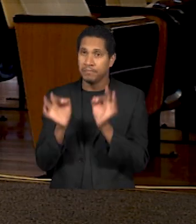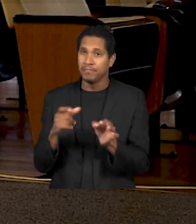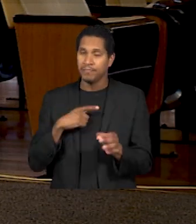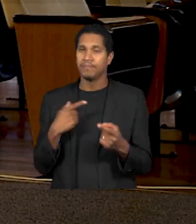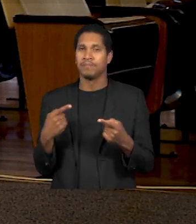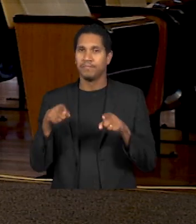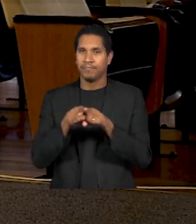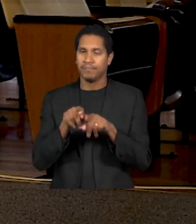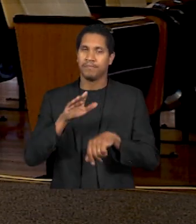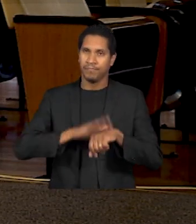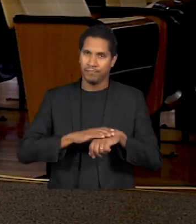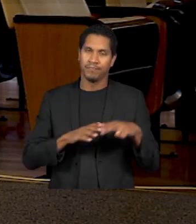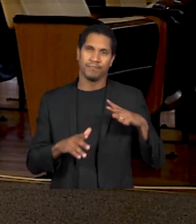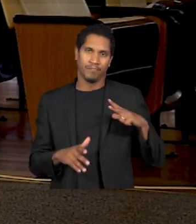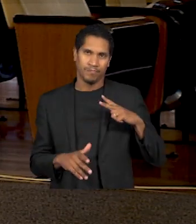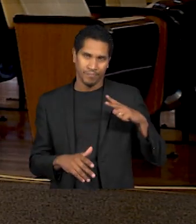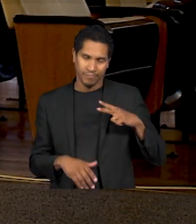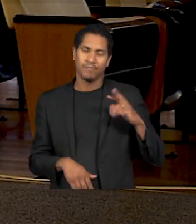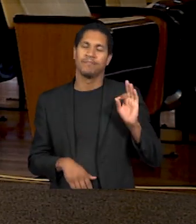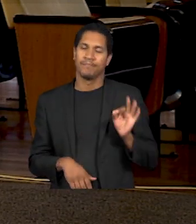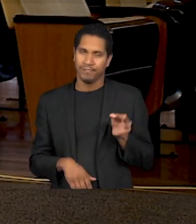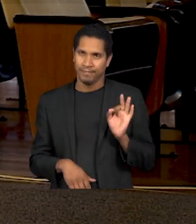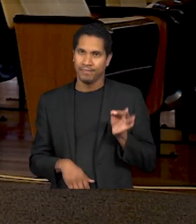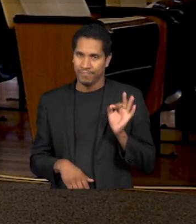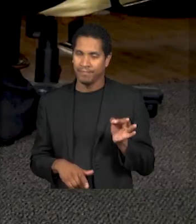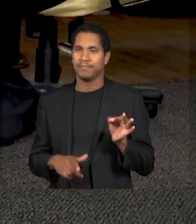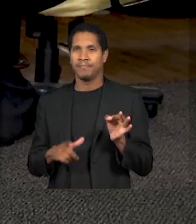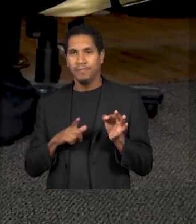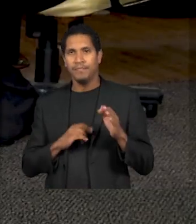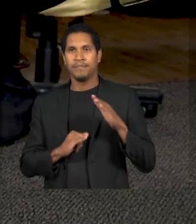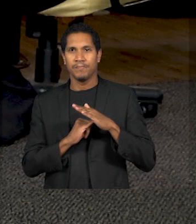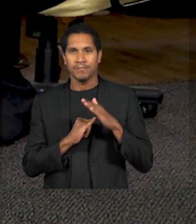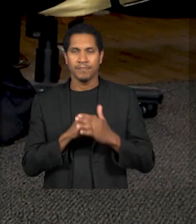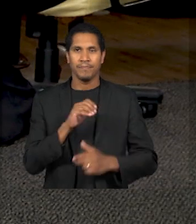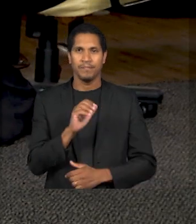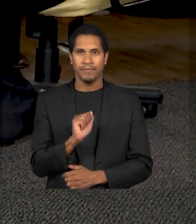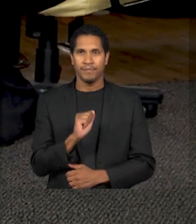com o setor privado. Então, a gente tem o Instituto